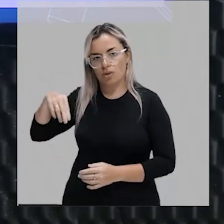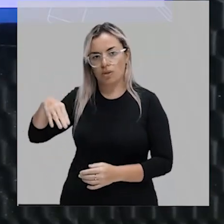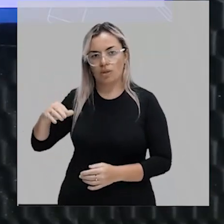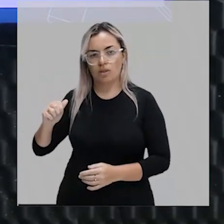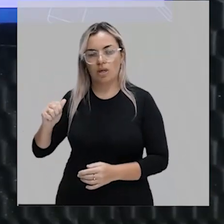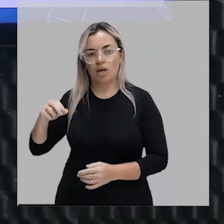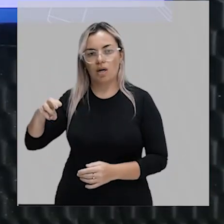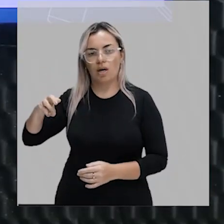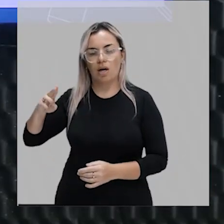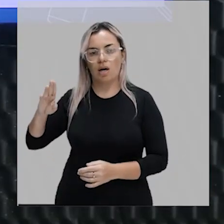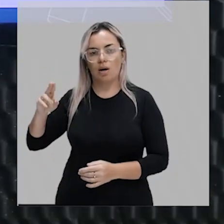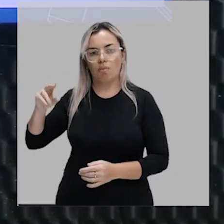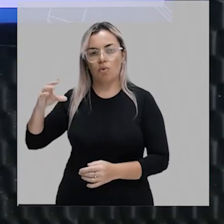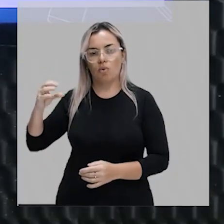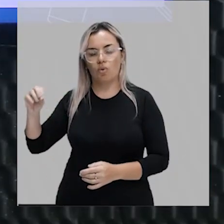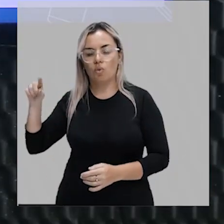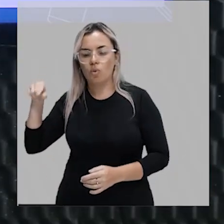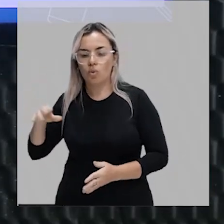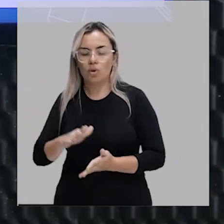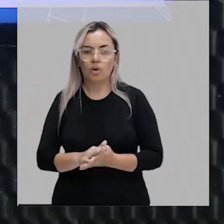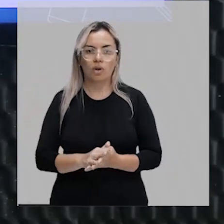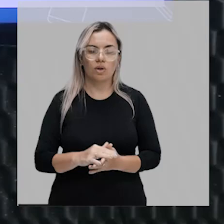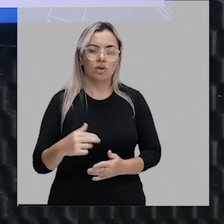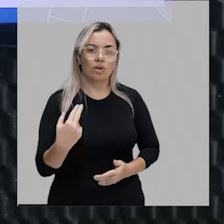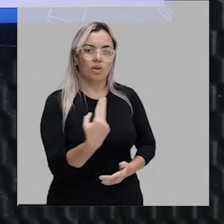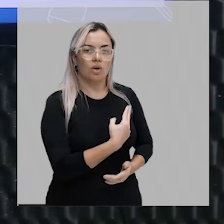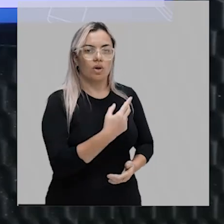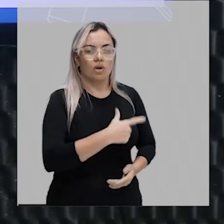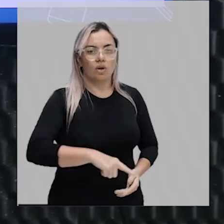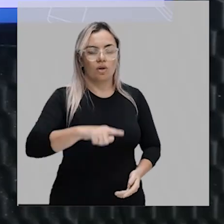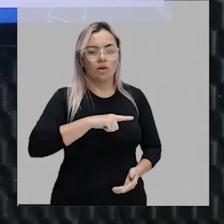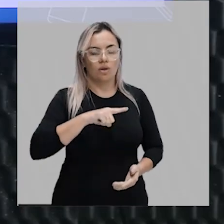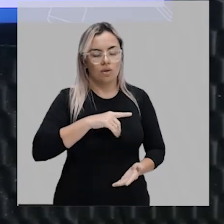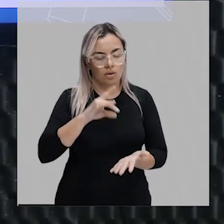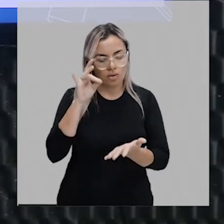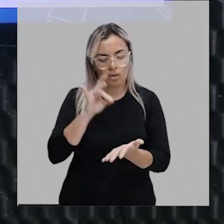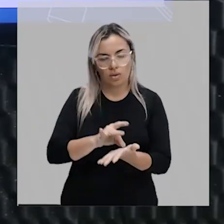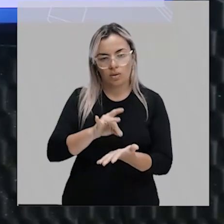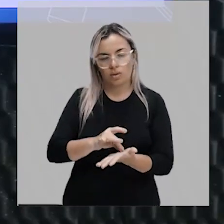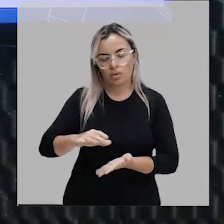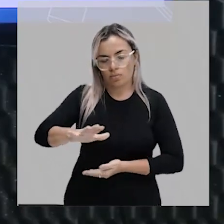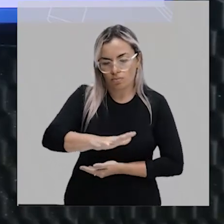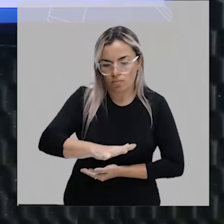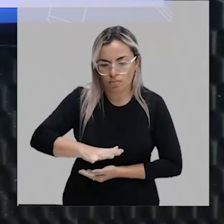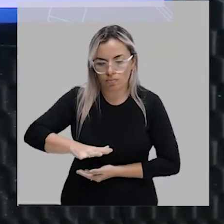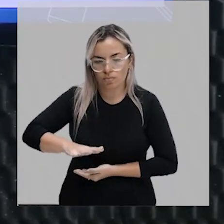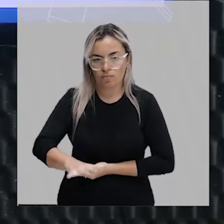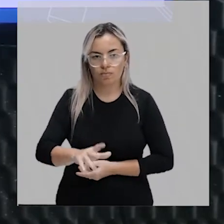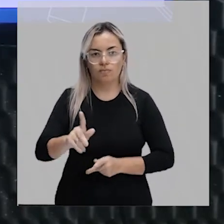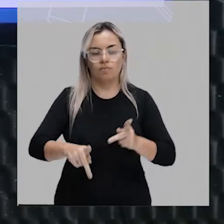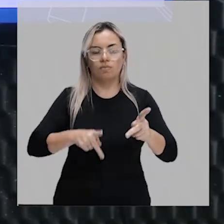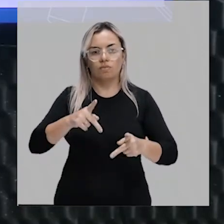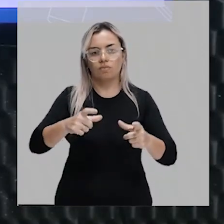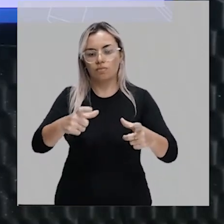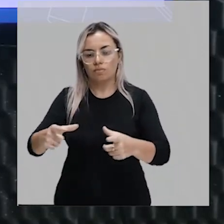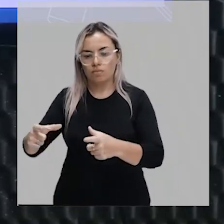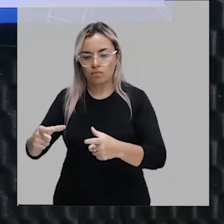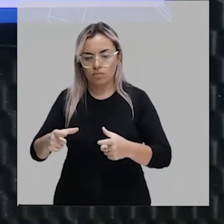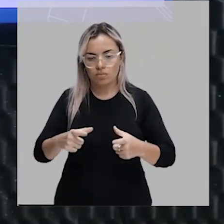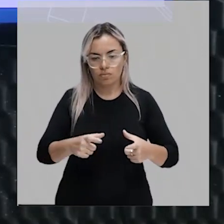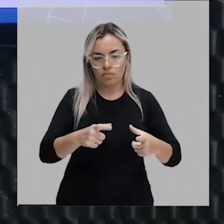Nabucodonosor. Então, temos, na verdade, a presença dessas civilizações aqui da